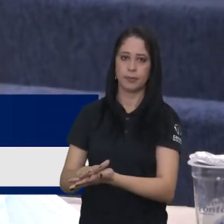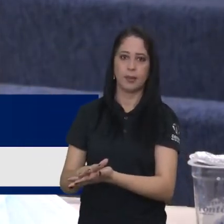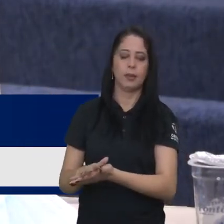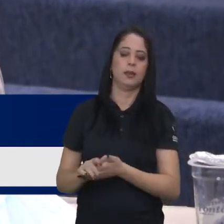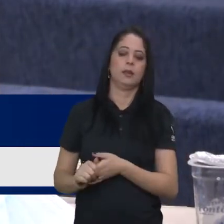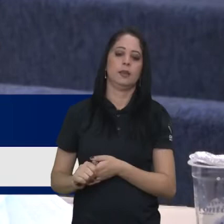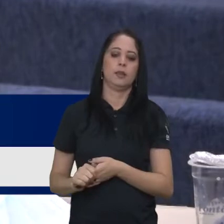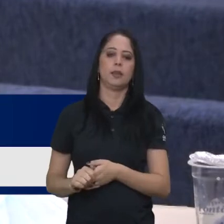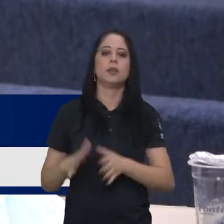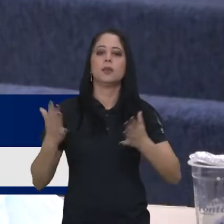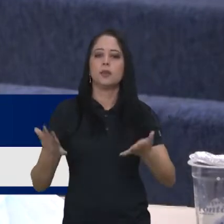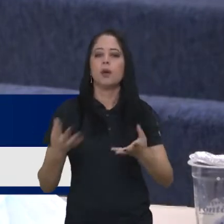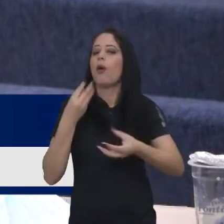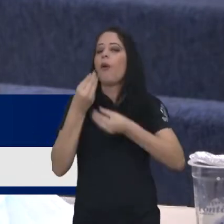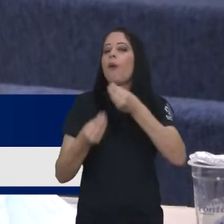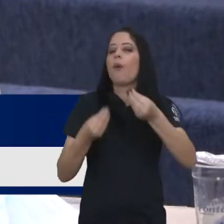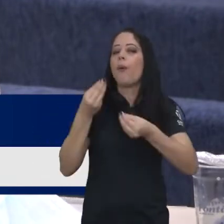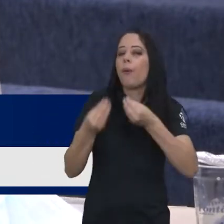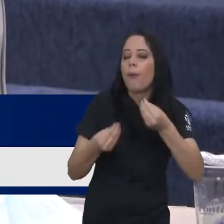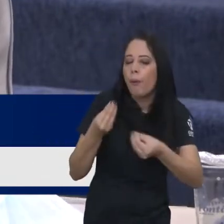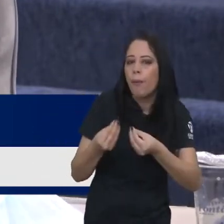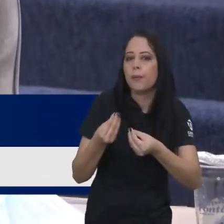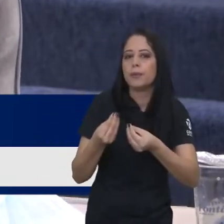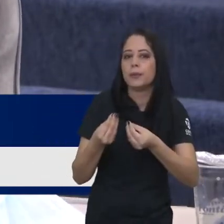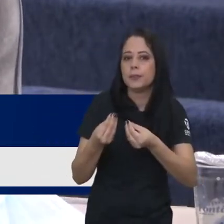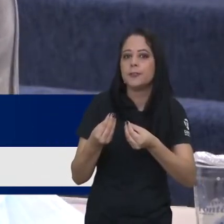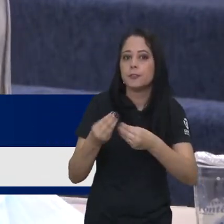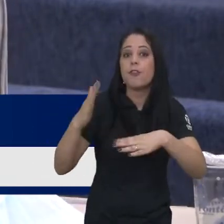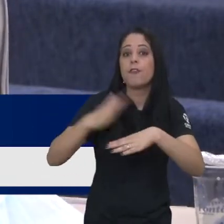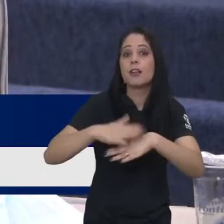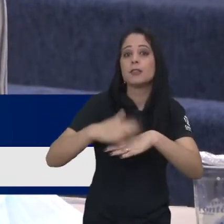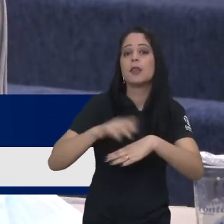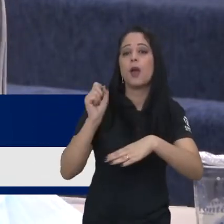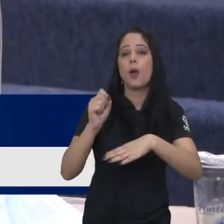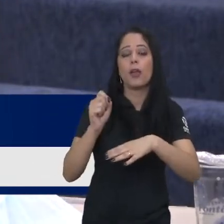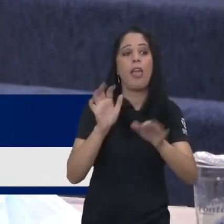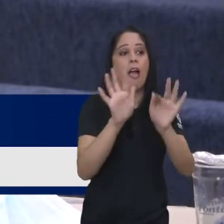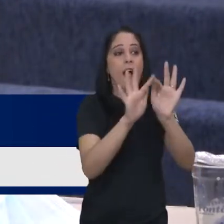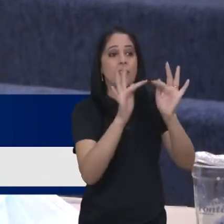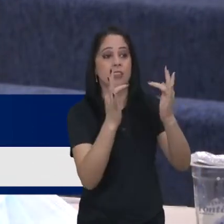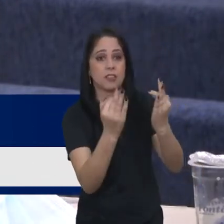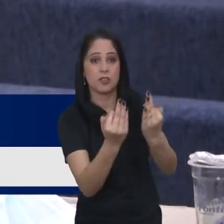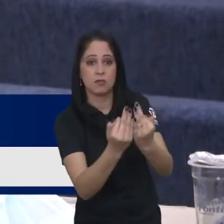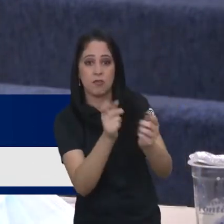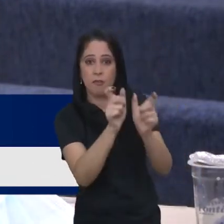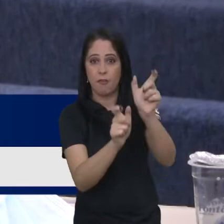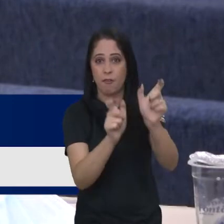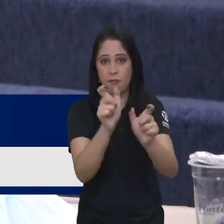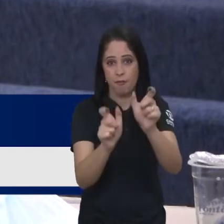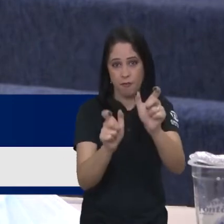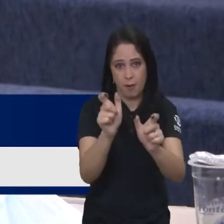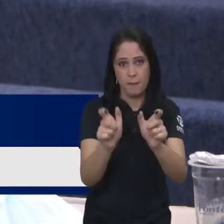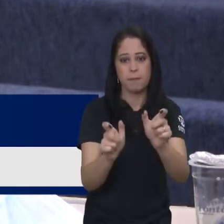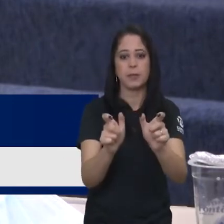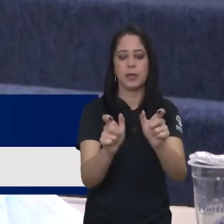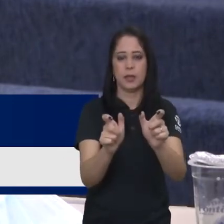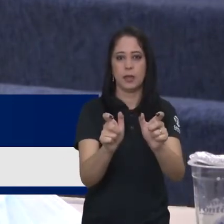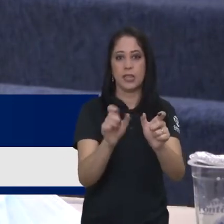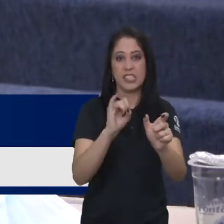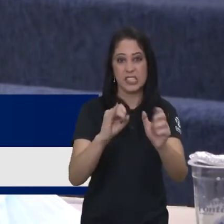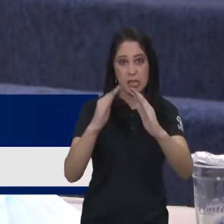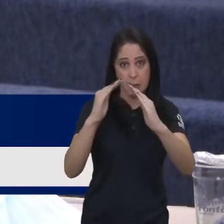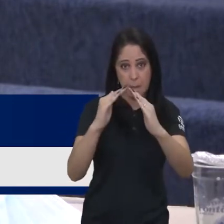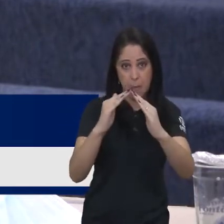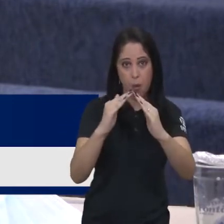dessas moradias também? Como a gente fazer para que essas pessoas que estejam em uma área de